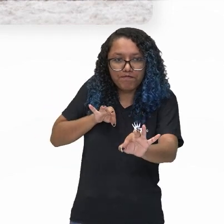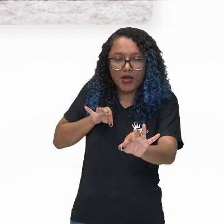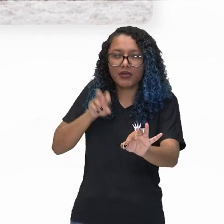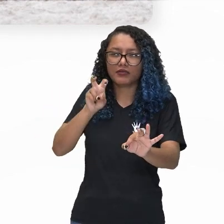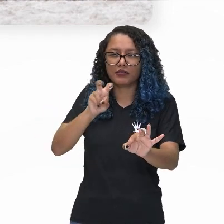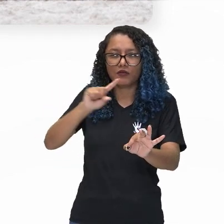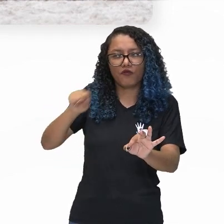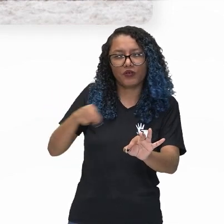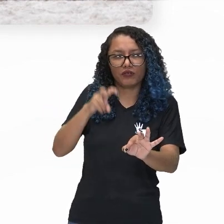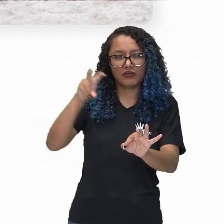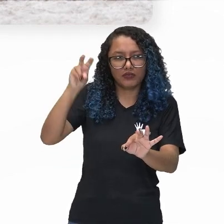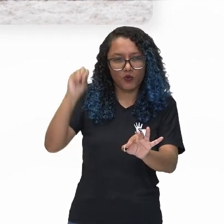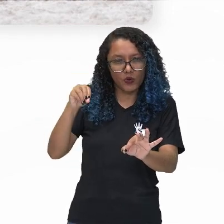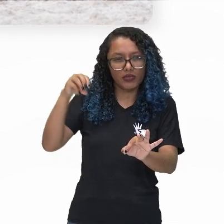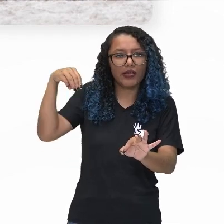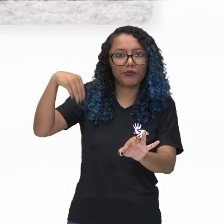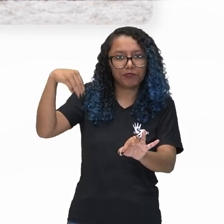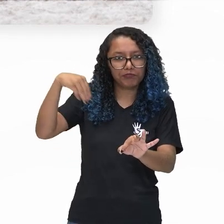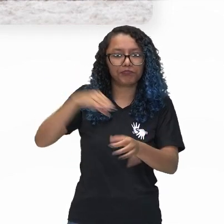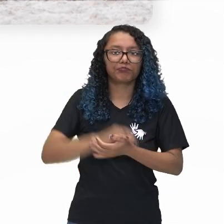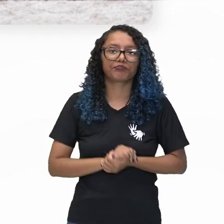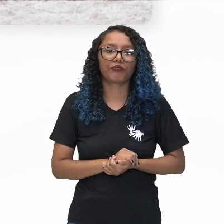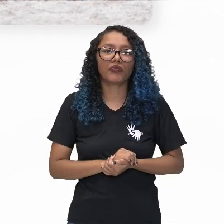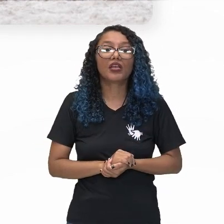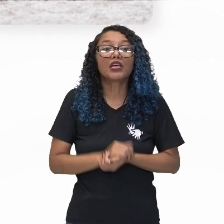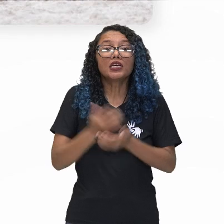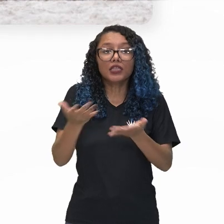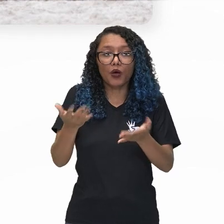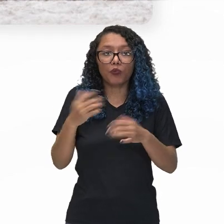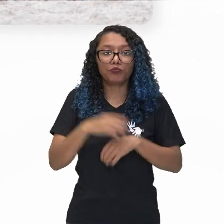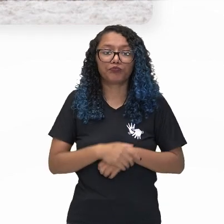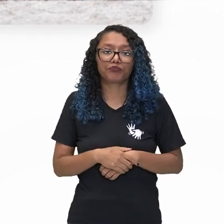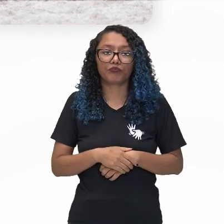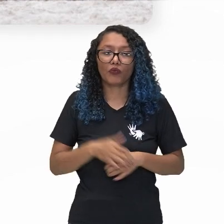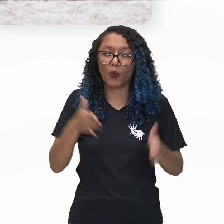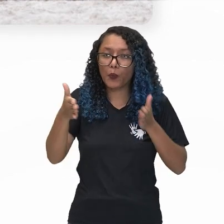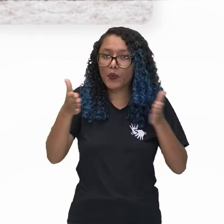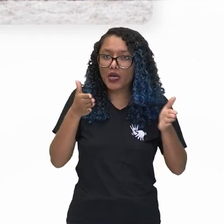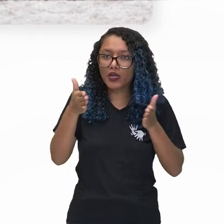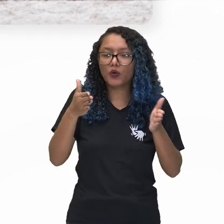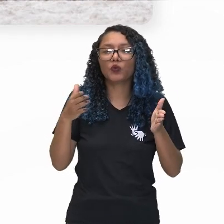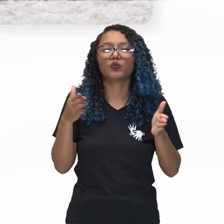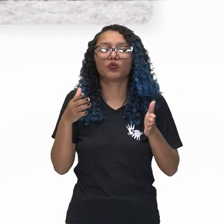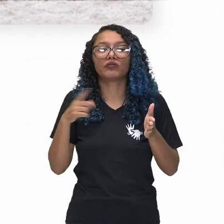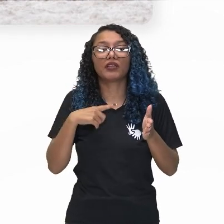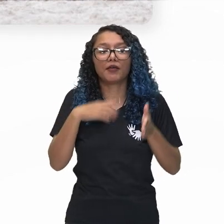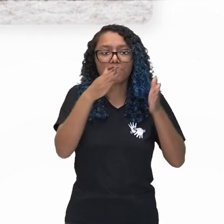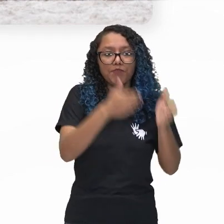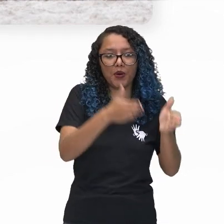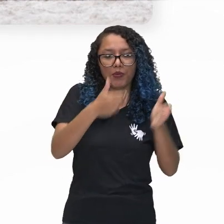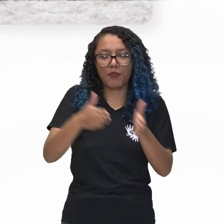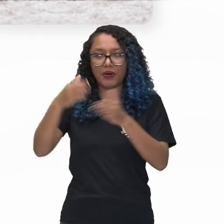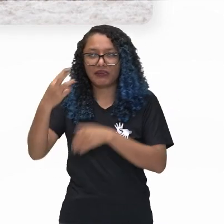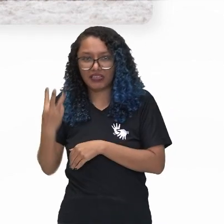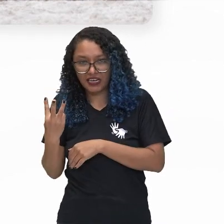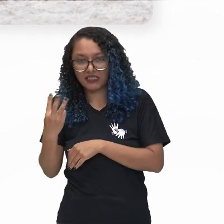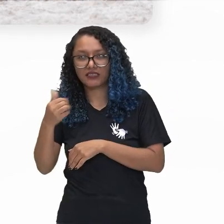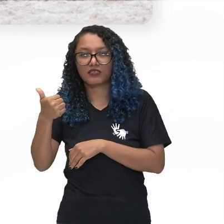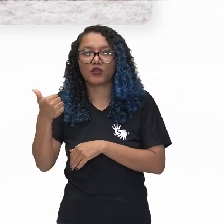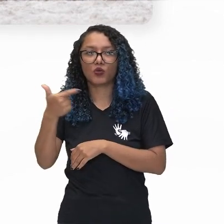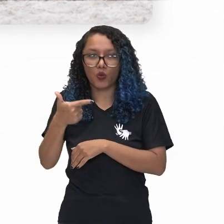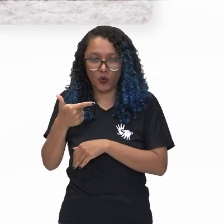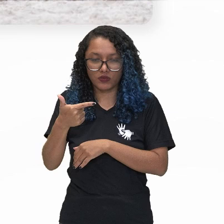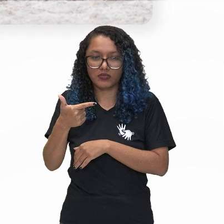extensão. As partidas são jogadas em 3 períodos iguais de 12 minutos. Há